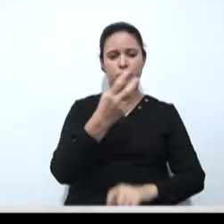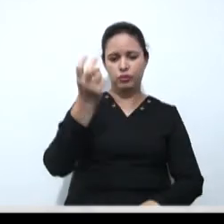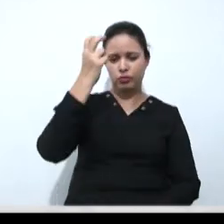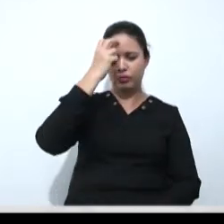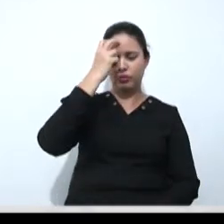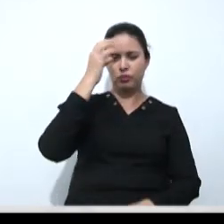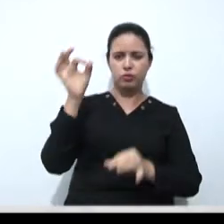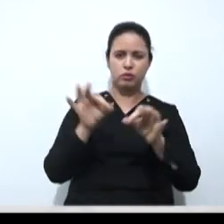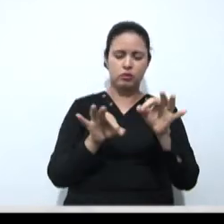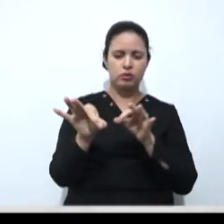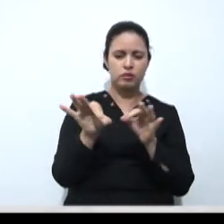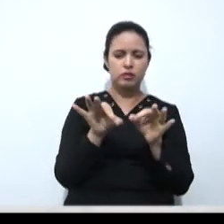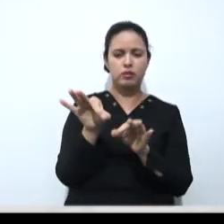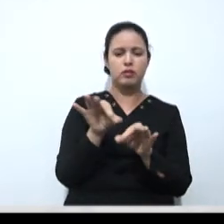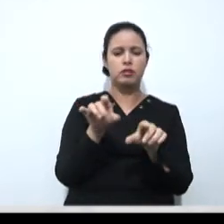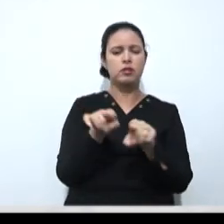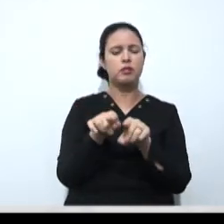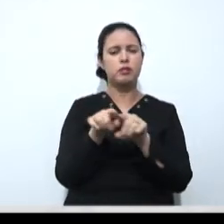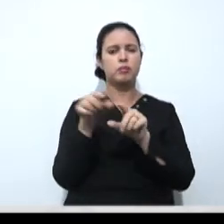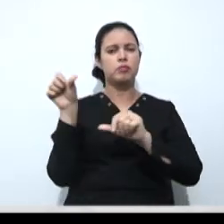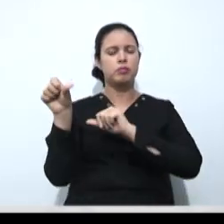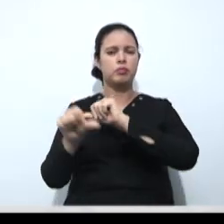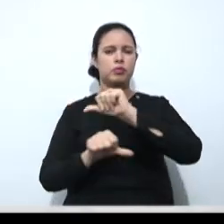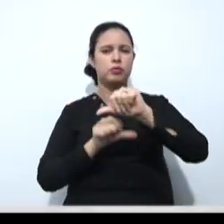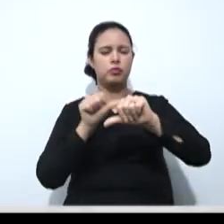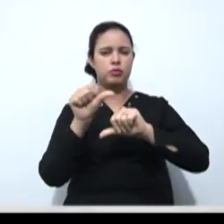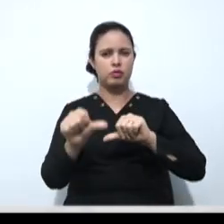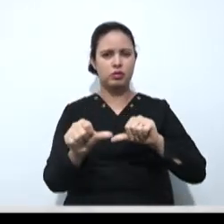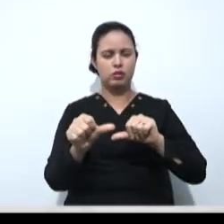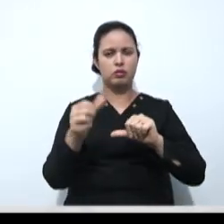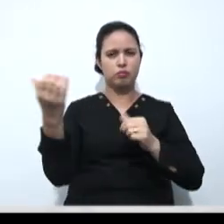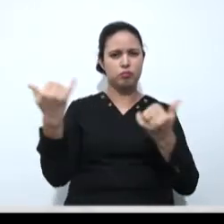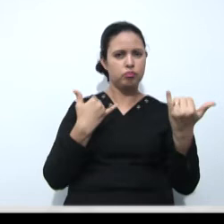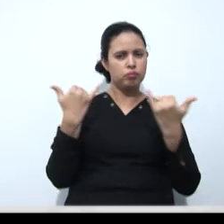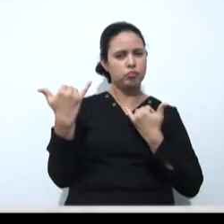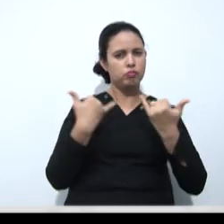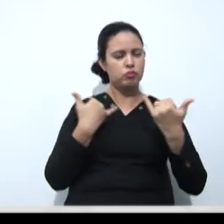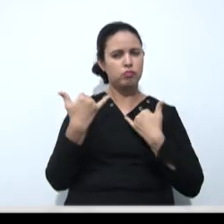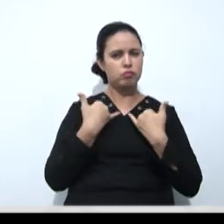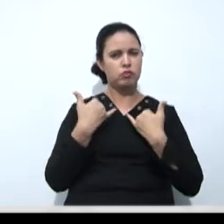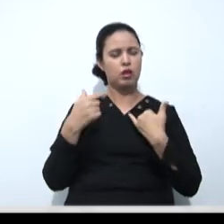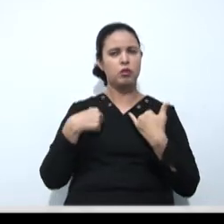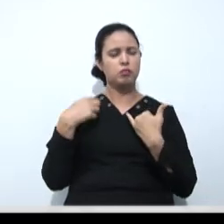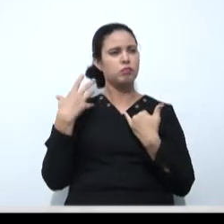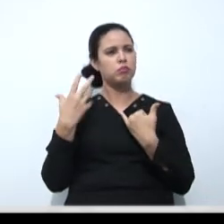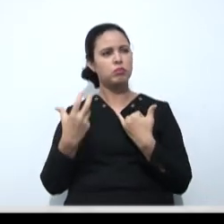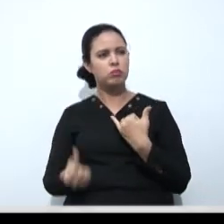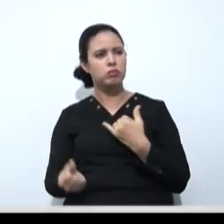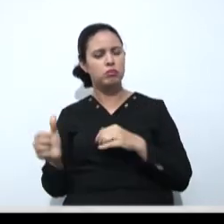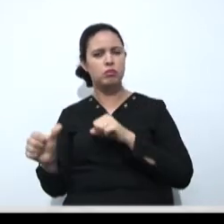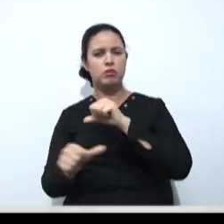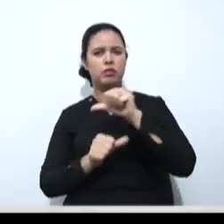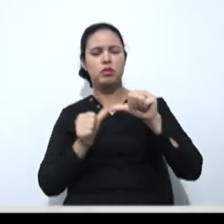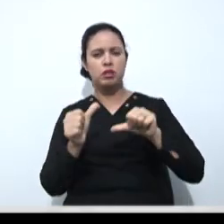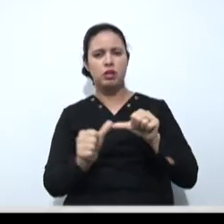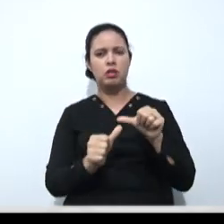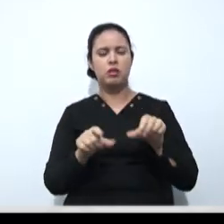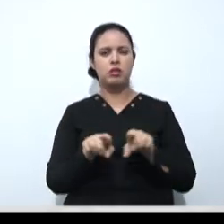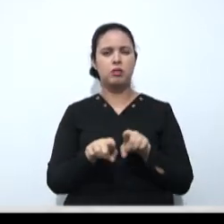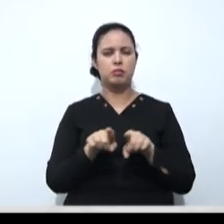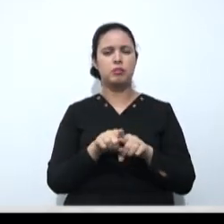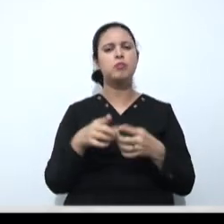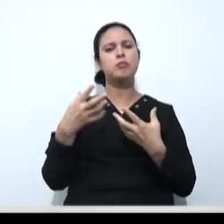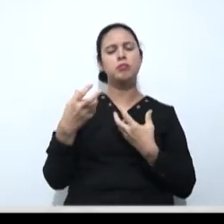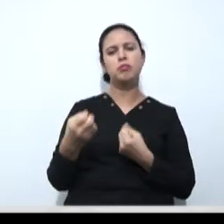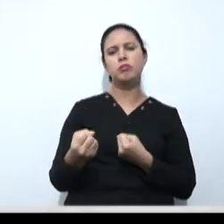culturas organizacionais, é se modificar após receber um feedback, é saber ouvir, é ter disposição para